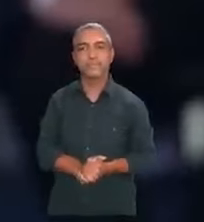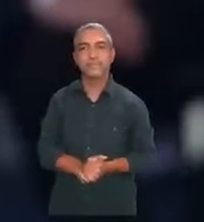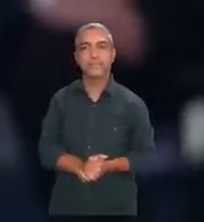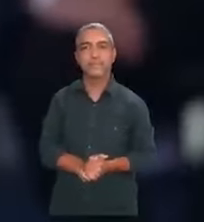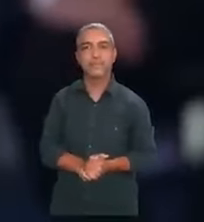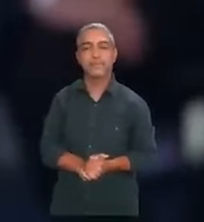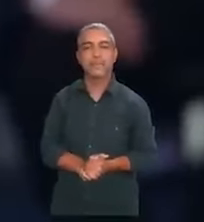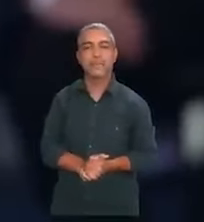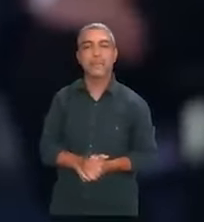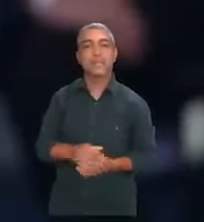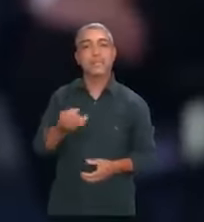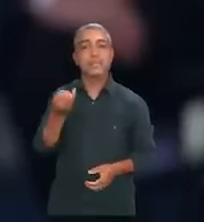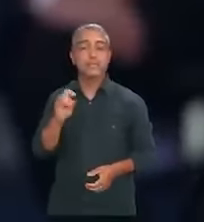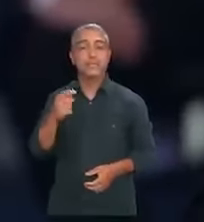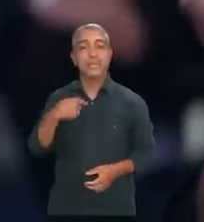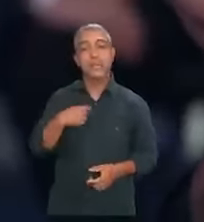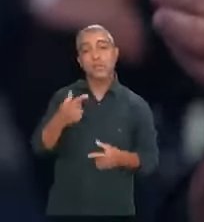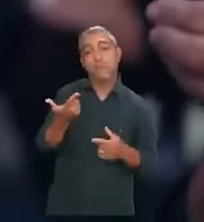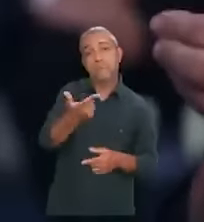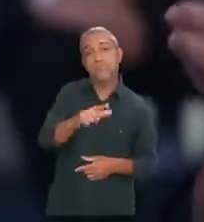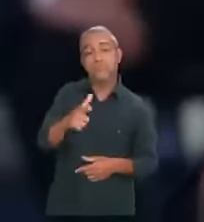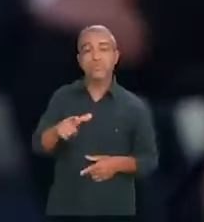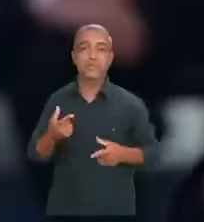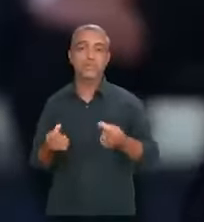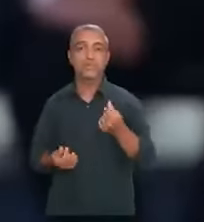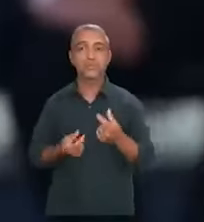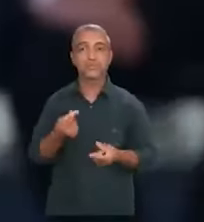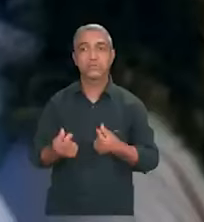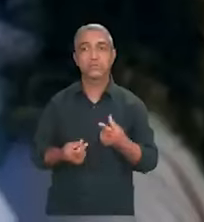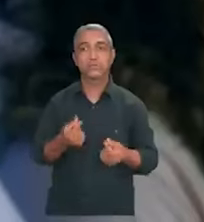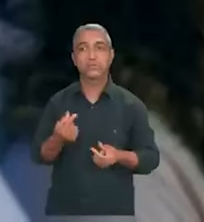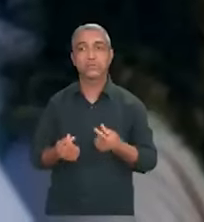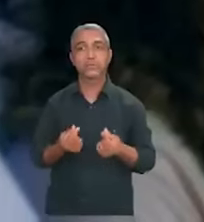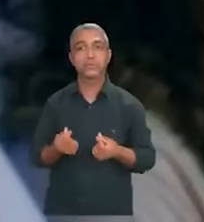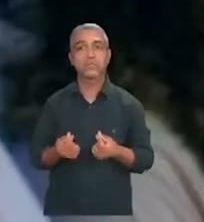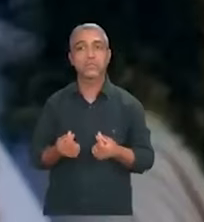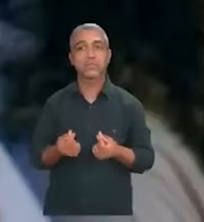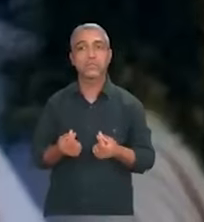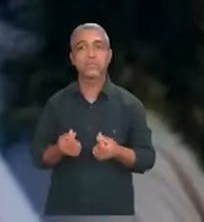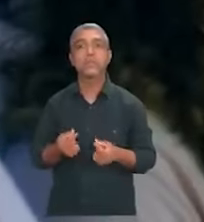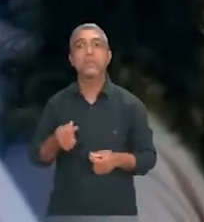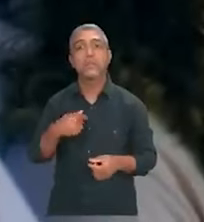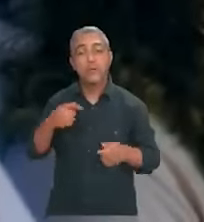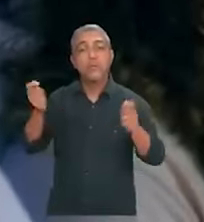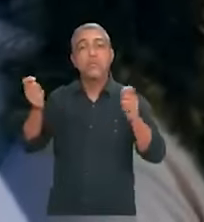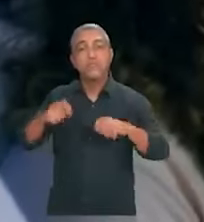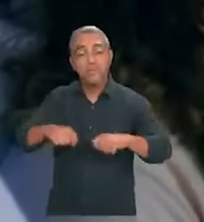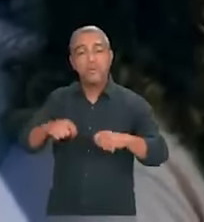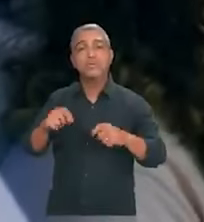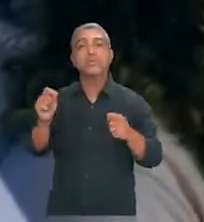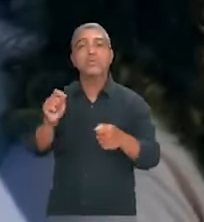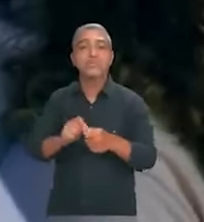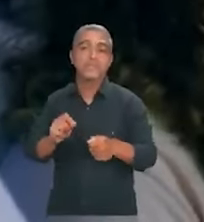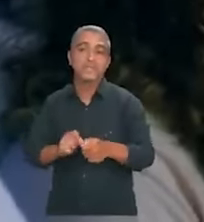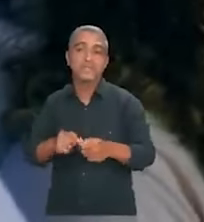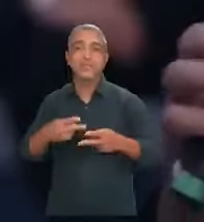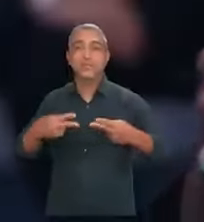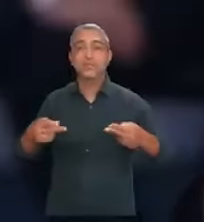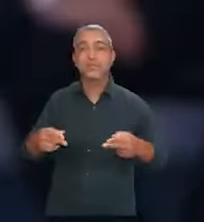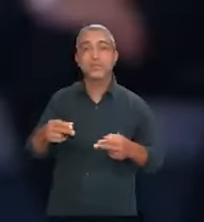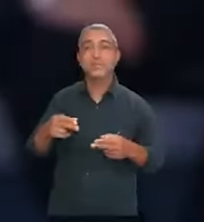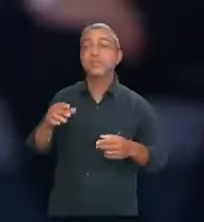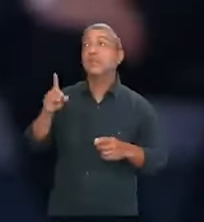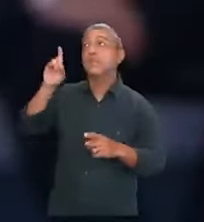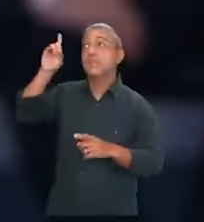ter vontade de fazer coisas para minha obra e não vai poder então Então para de reclamar porque eu tô te prosperando e